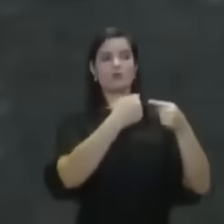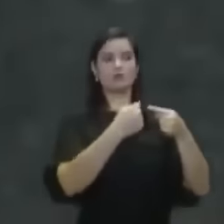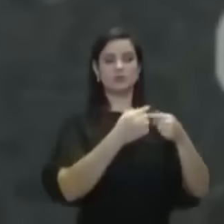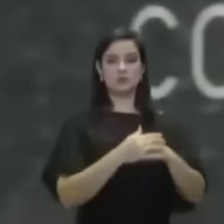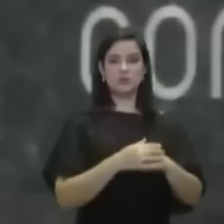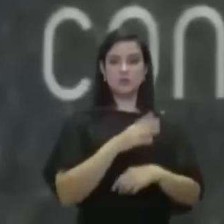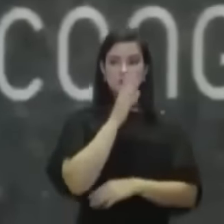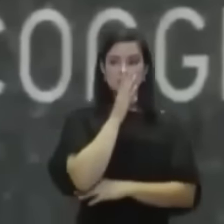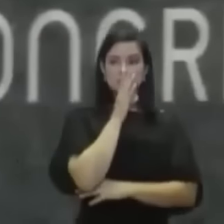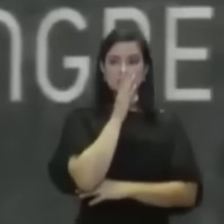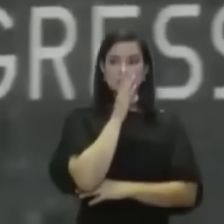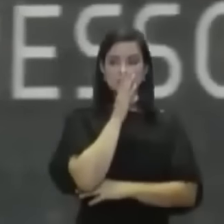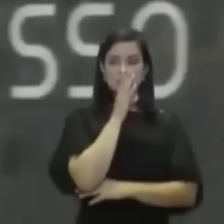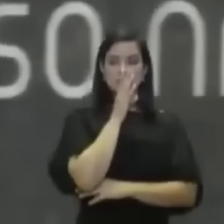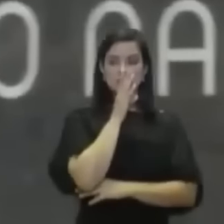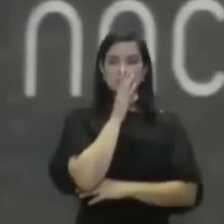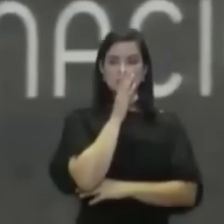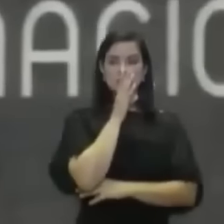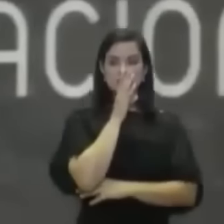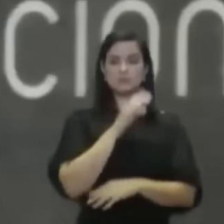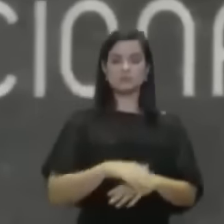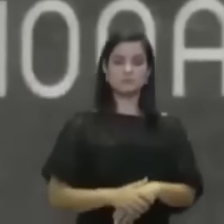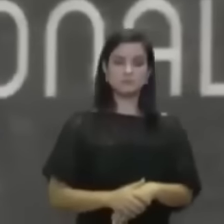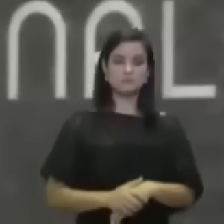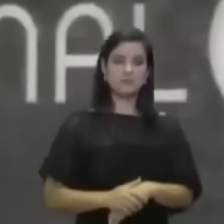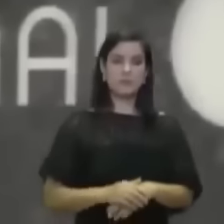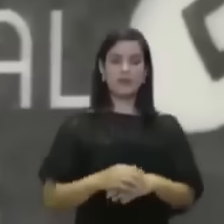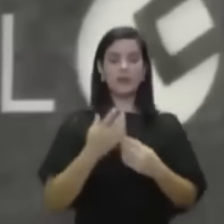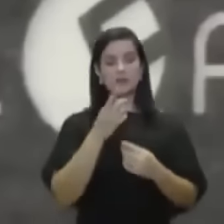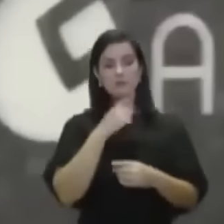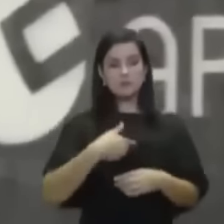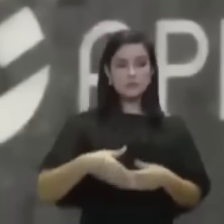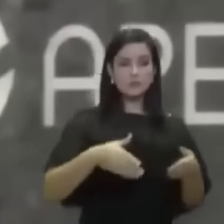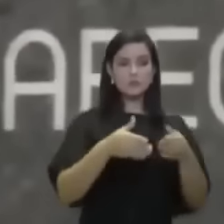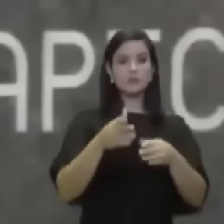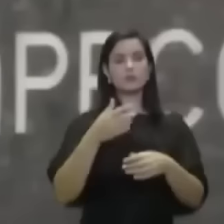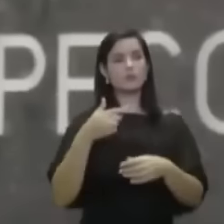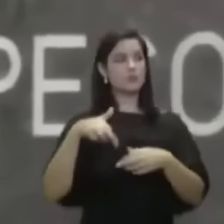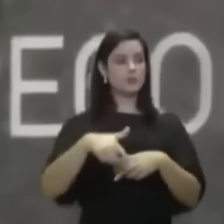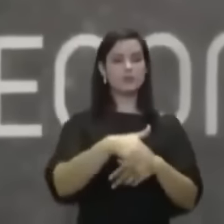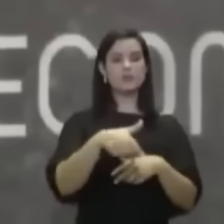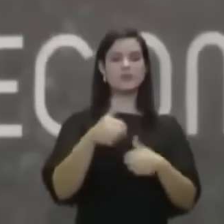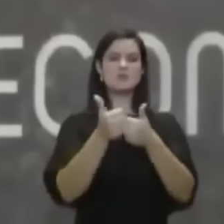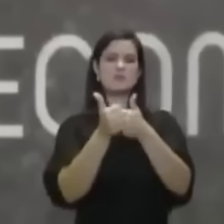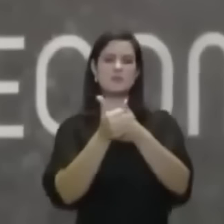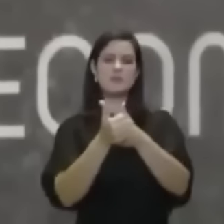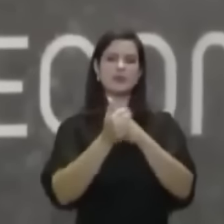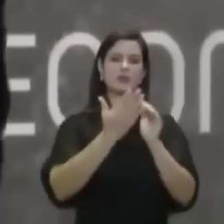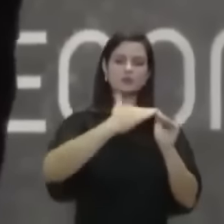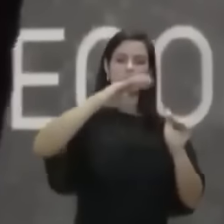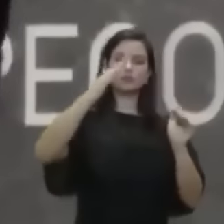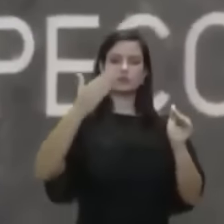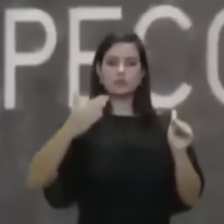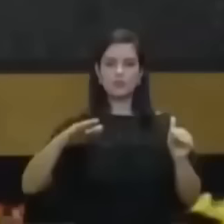Silencioso, caminharam para o Getsêmane. Atravessaram o Vale do Cédron, mergulharam nas fraldas do Monte das Oliveiras. Diz a